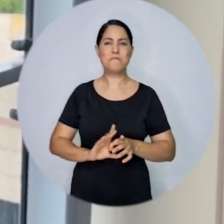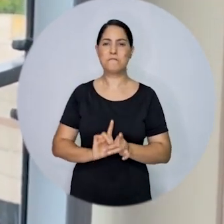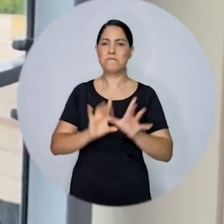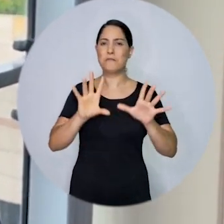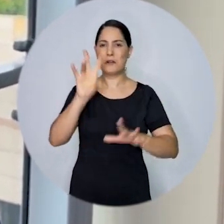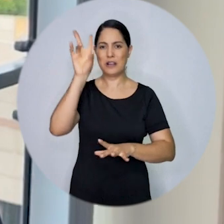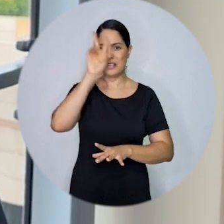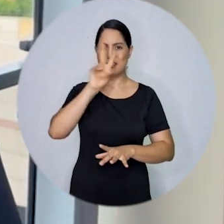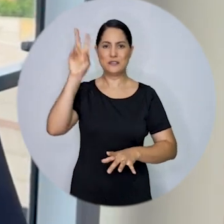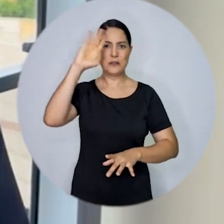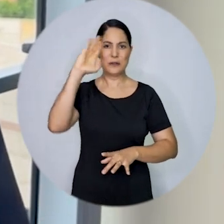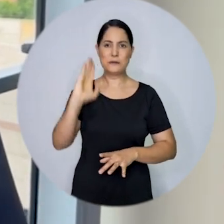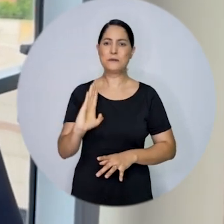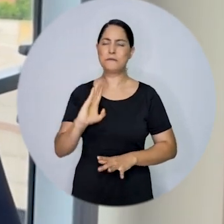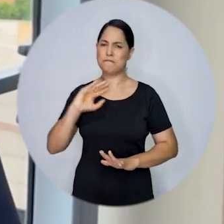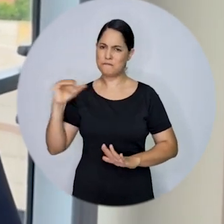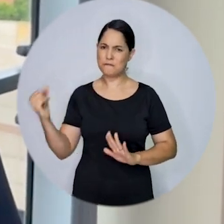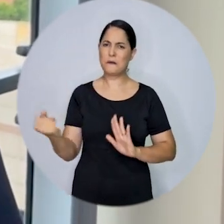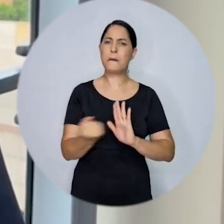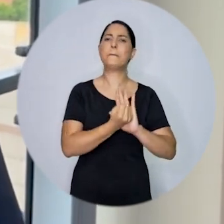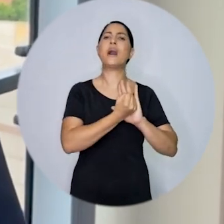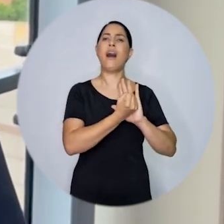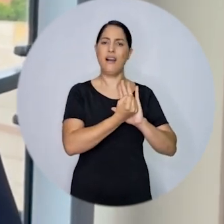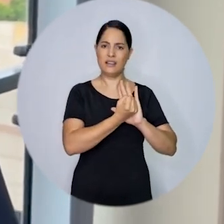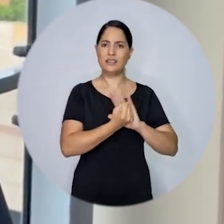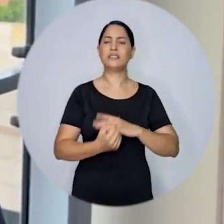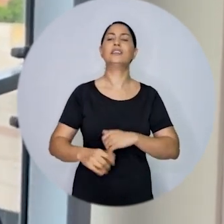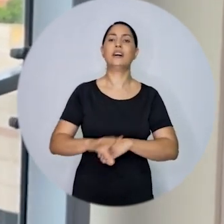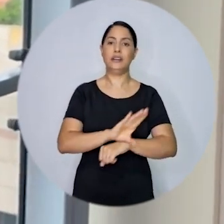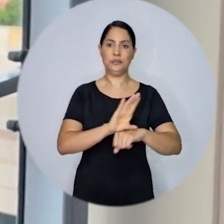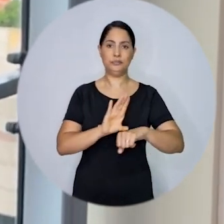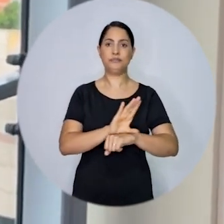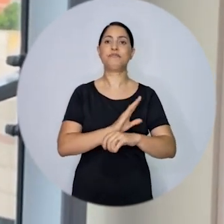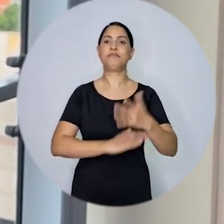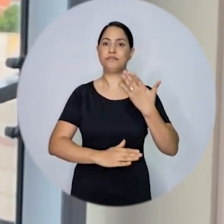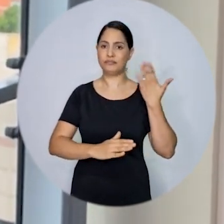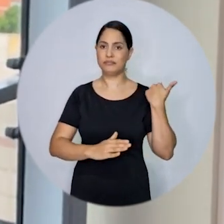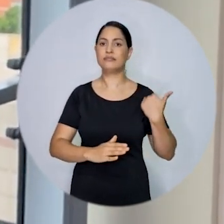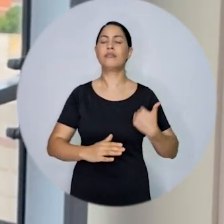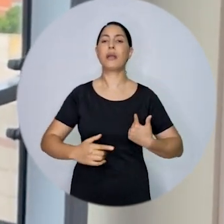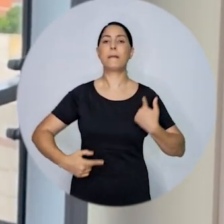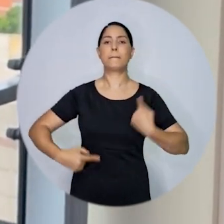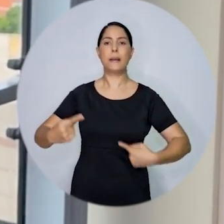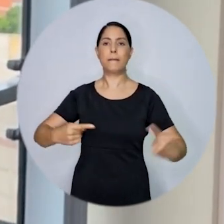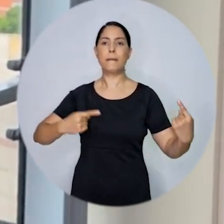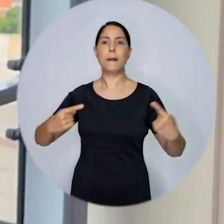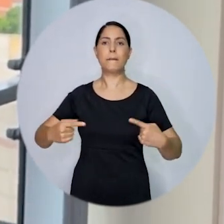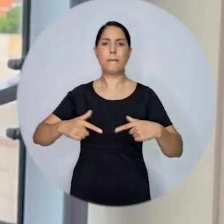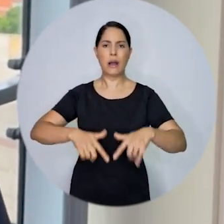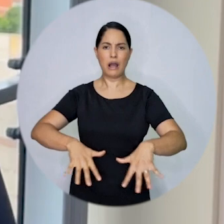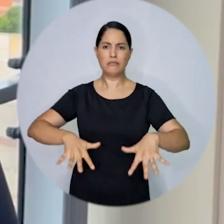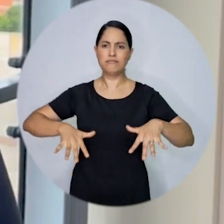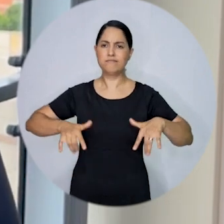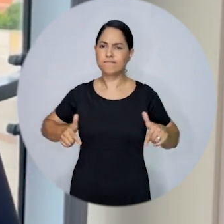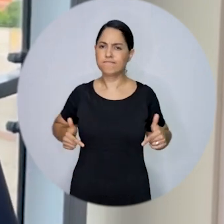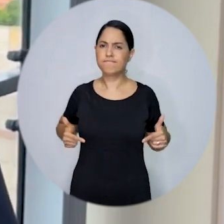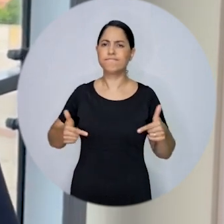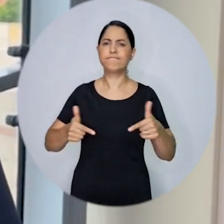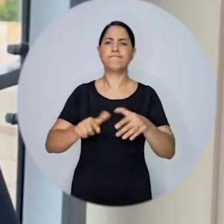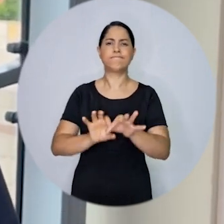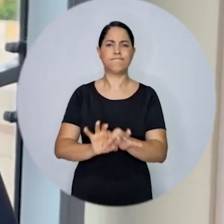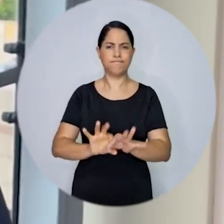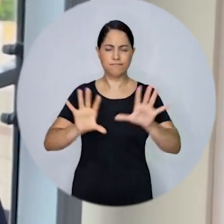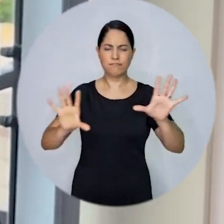e democrático da história brasileira, que é a Constituição que foi feita com o debate de todas as